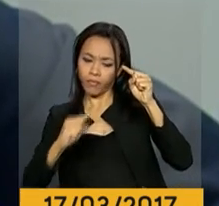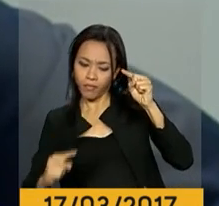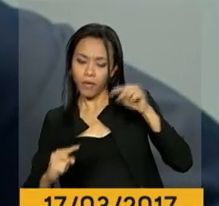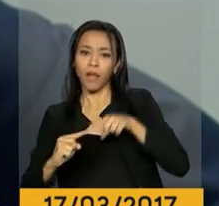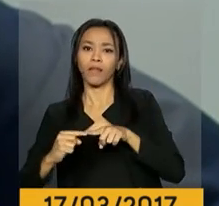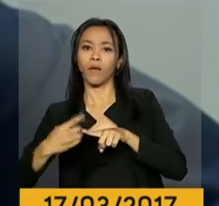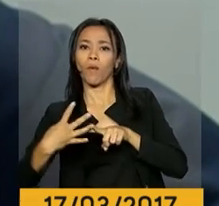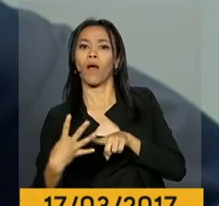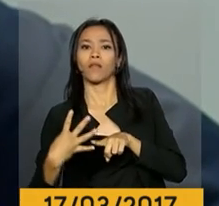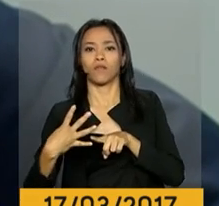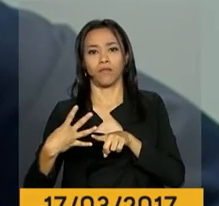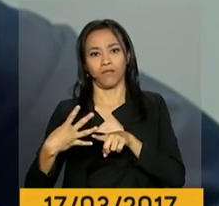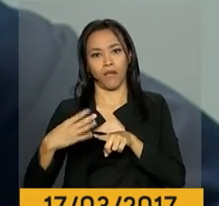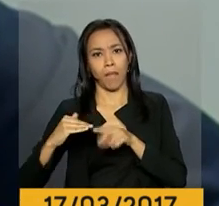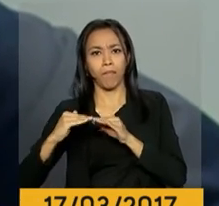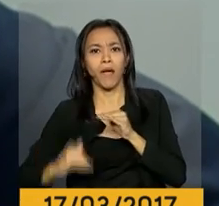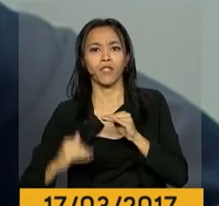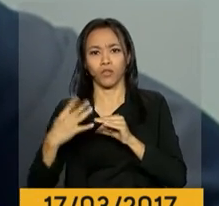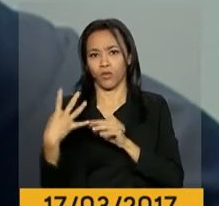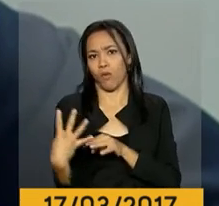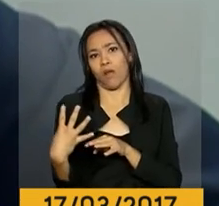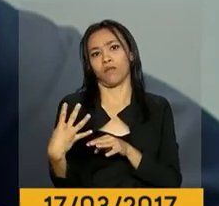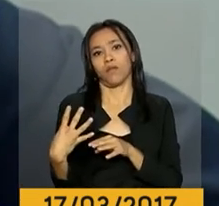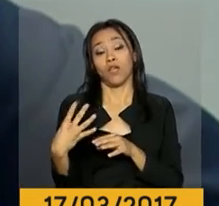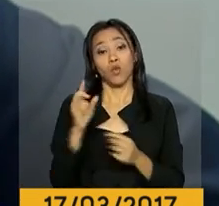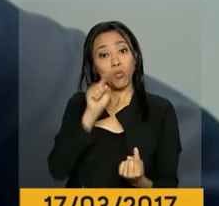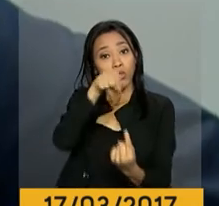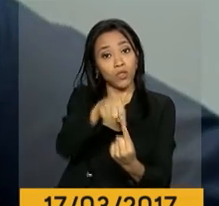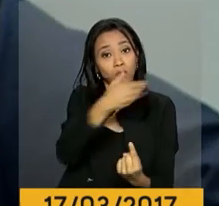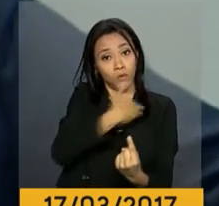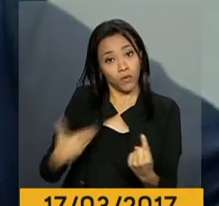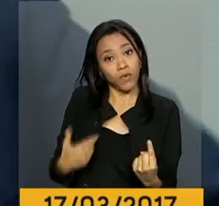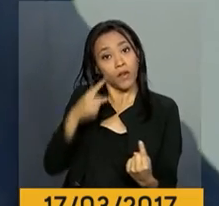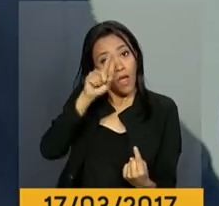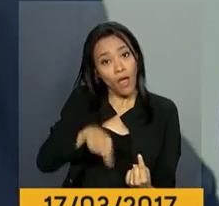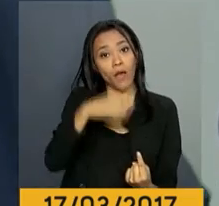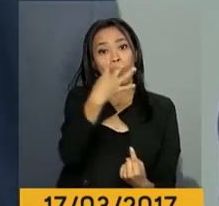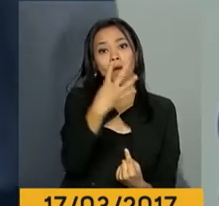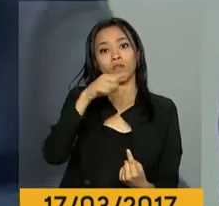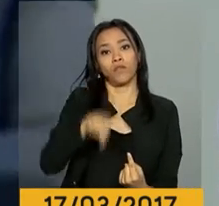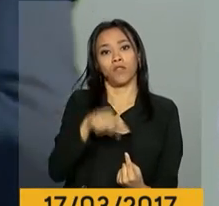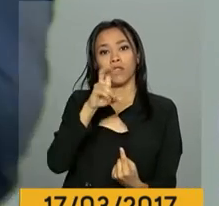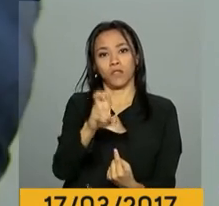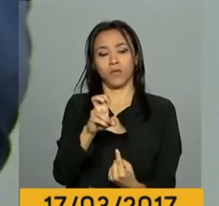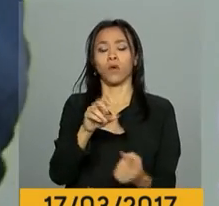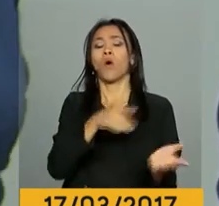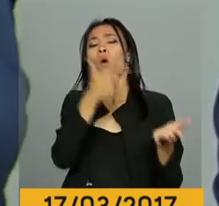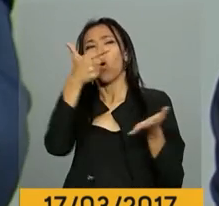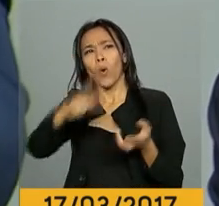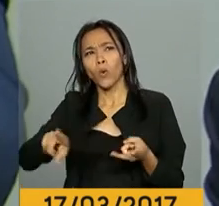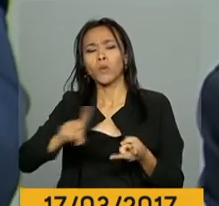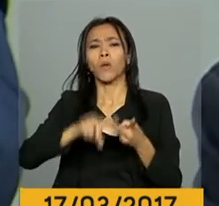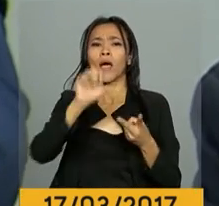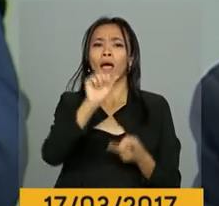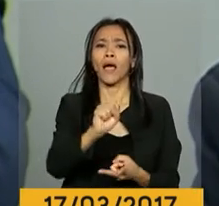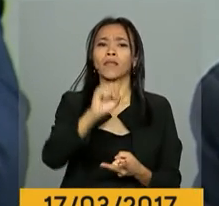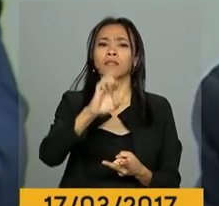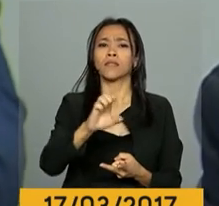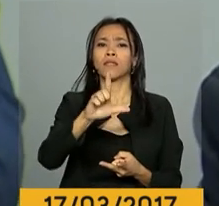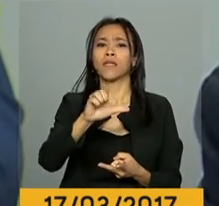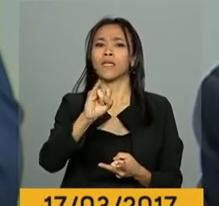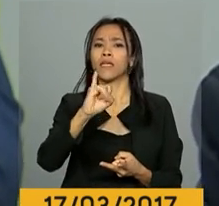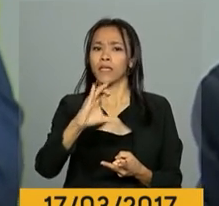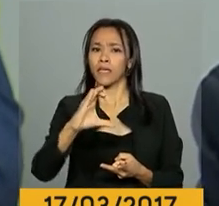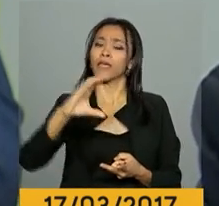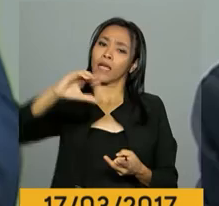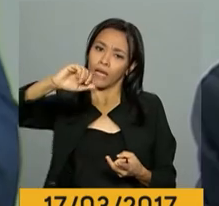meta é 4,5, não é? Isto num tempo curtíssimo, não é? A Selic vem caindo, os juros estão começando a cair e